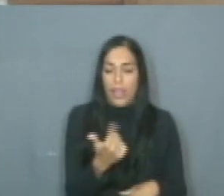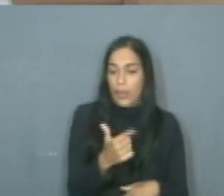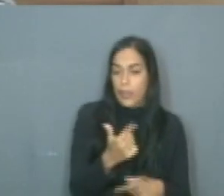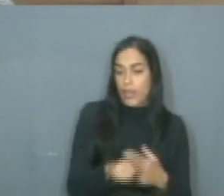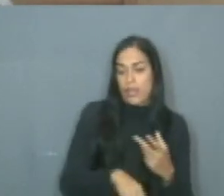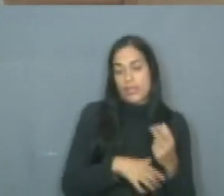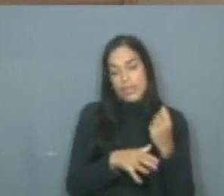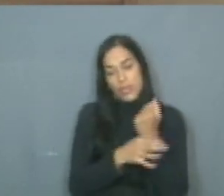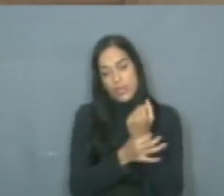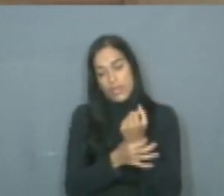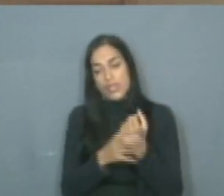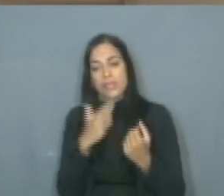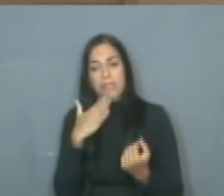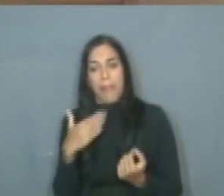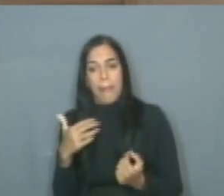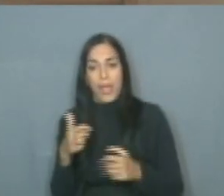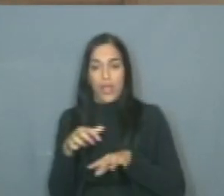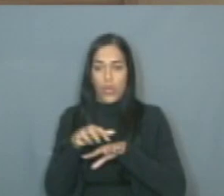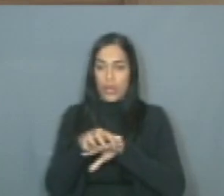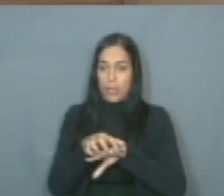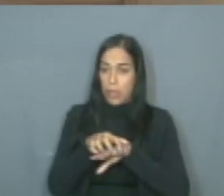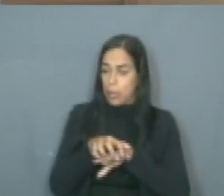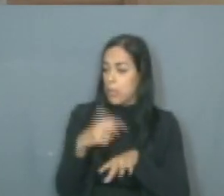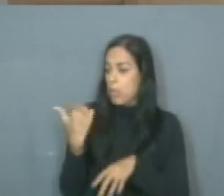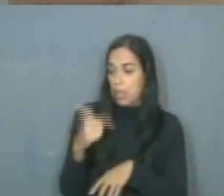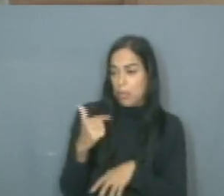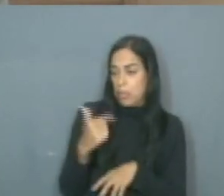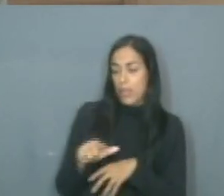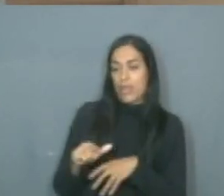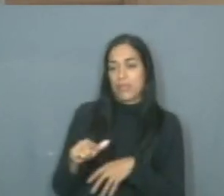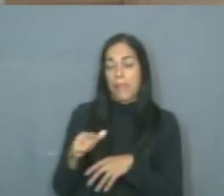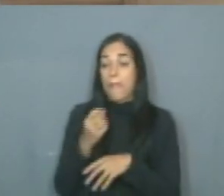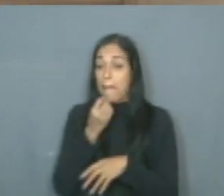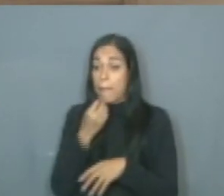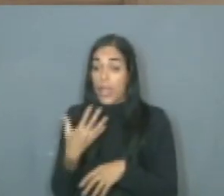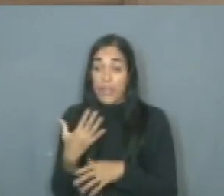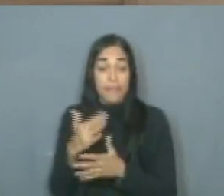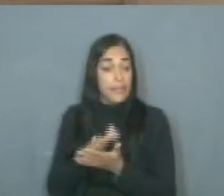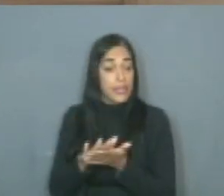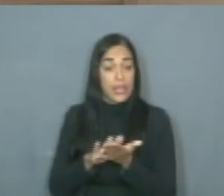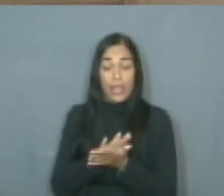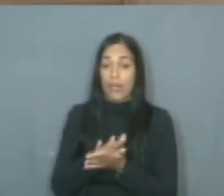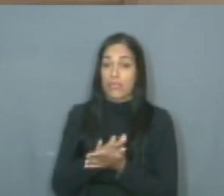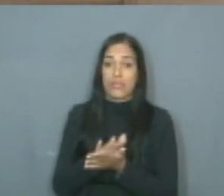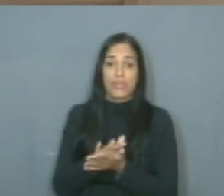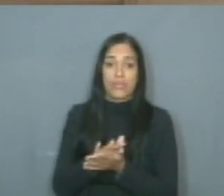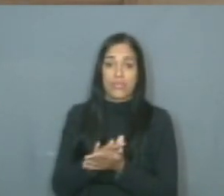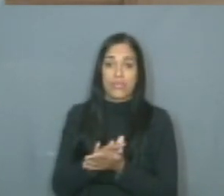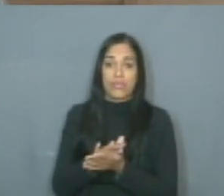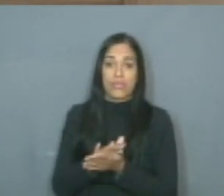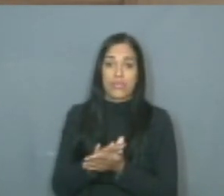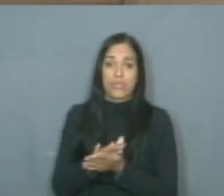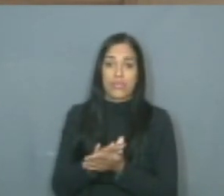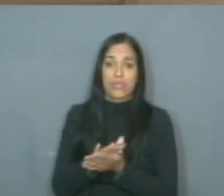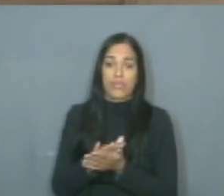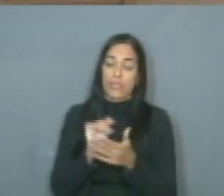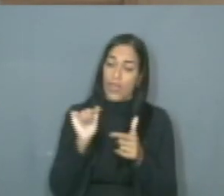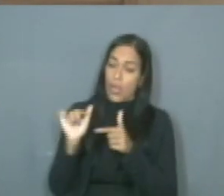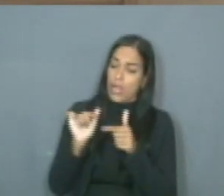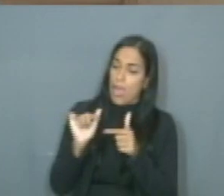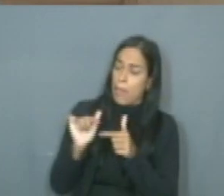você não vê melhoria de mobilidade, você não vê nenhum benefício. Muito parece o trabalho,